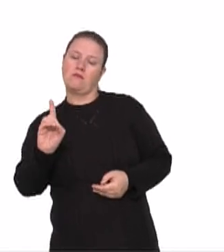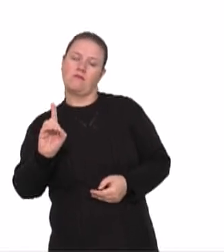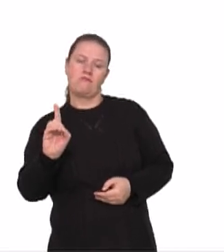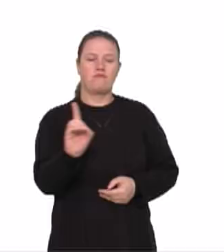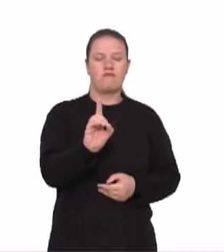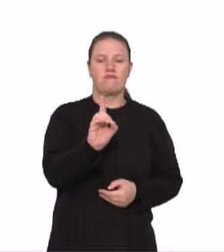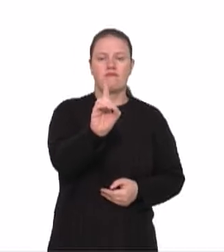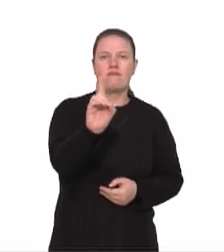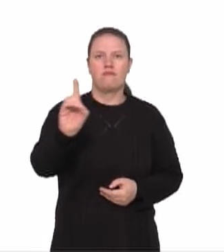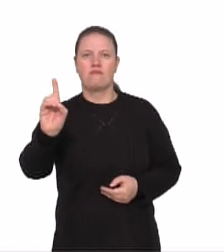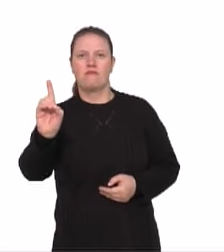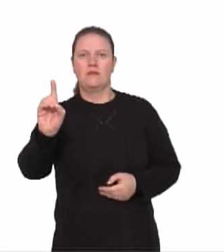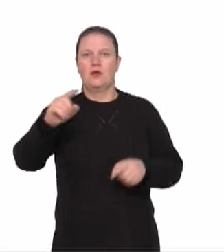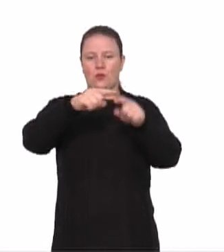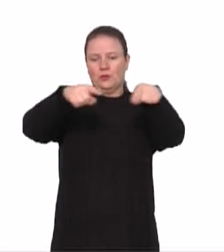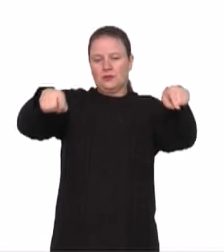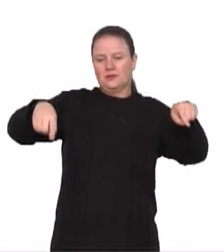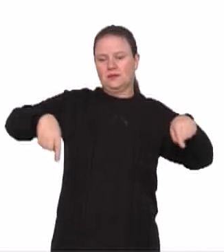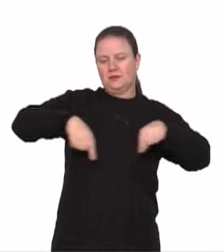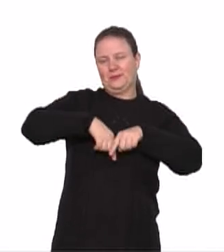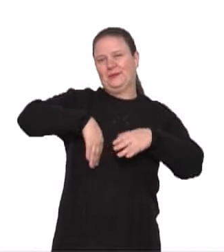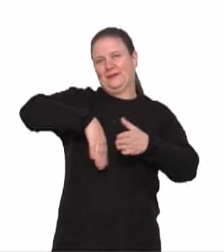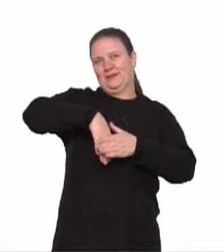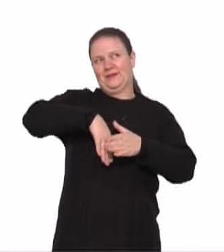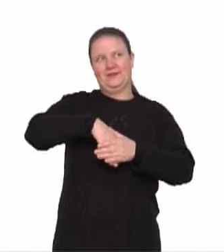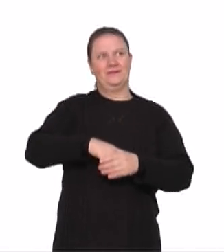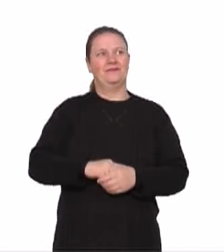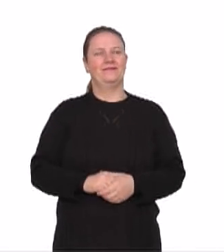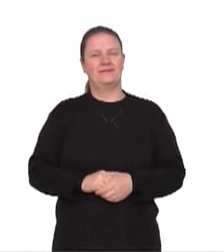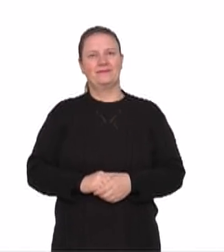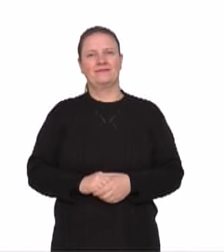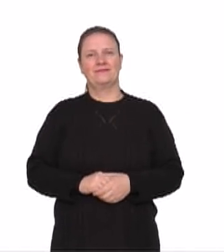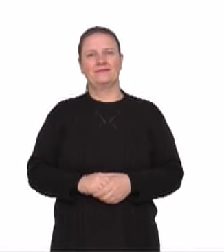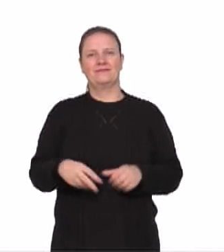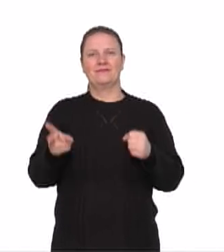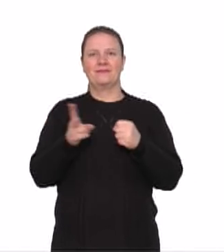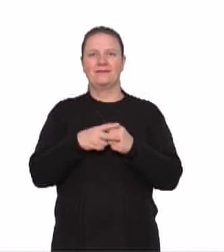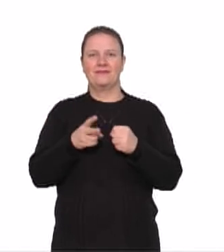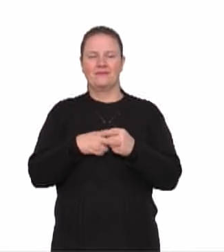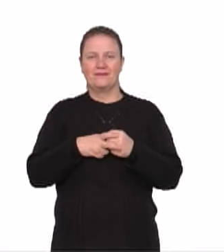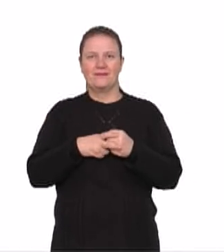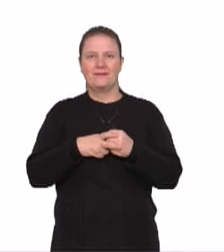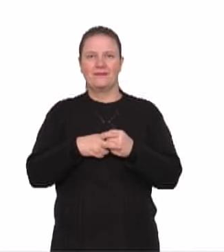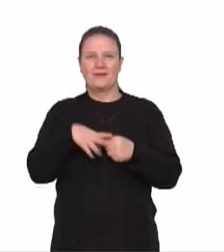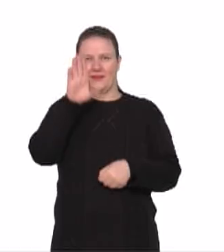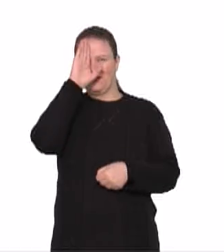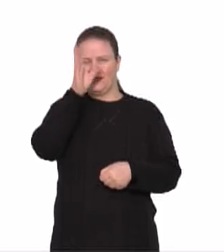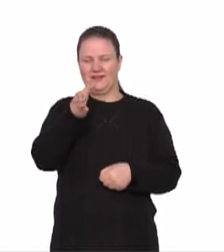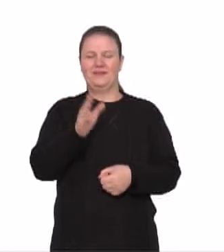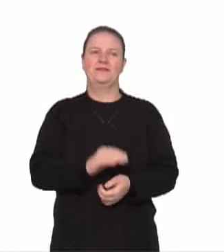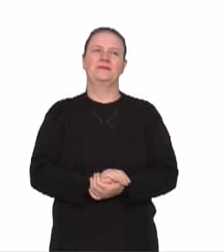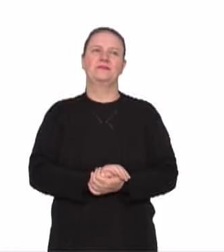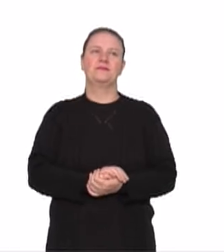aqui a gente tem que o verbo quebrar pede um complemento. Por isso, ele é verbo transitivo direto.